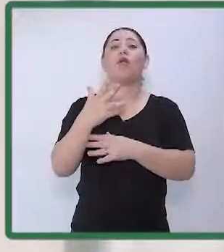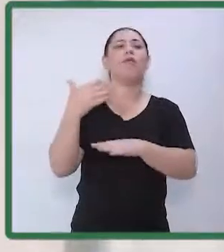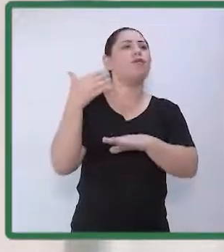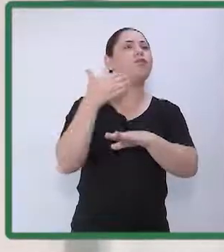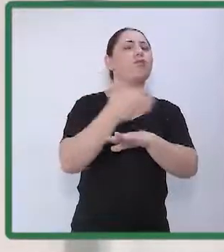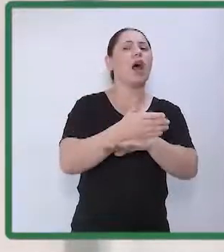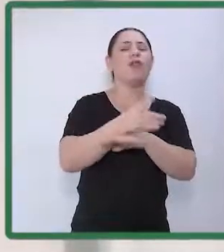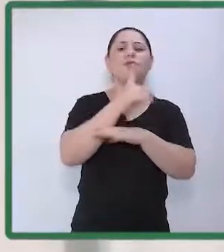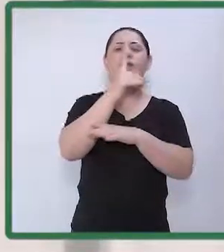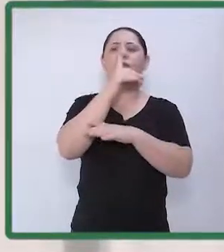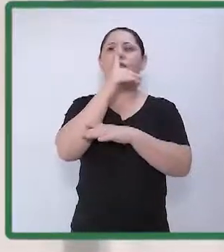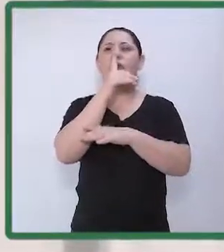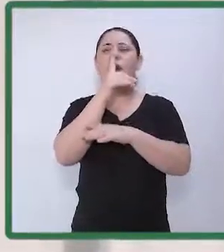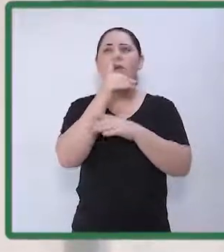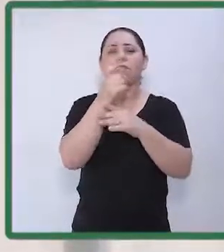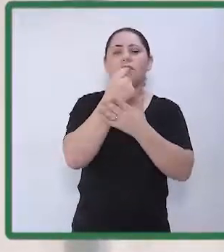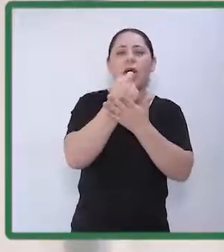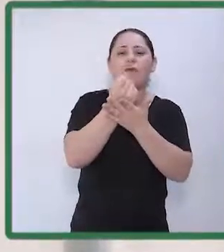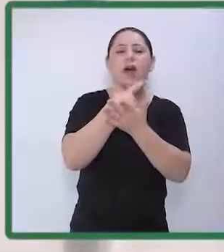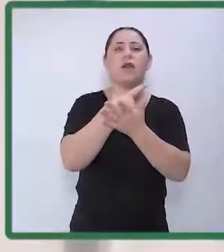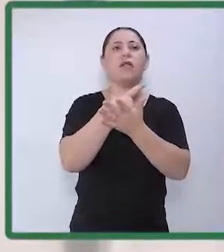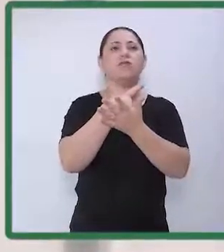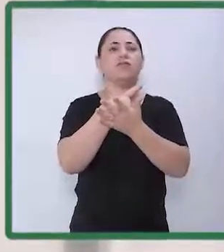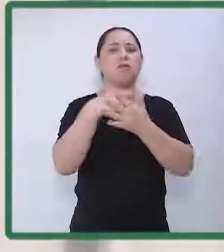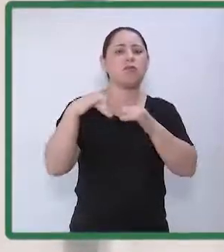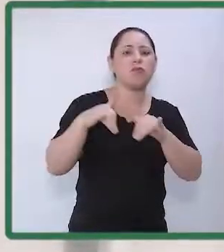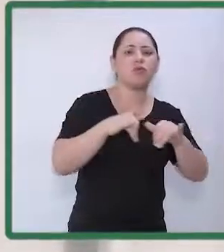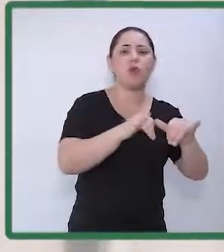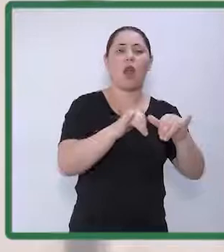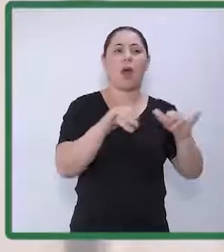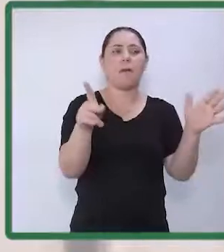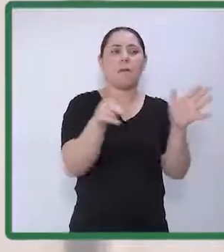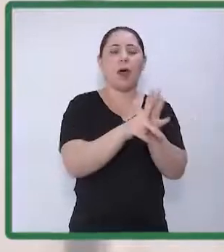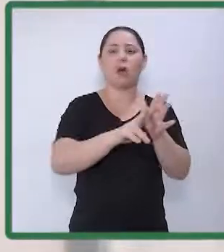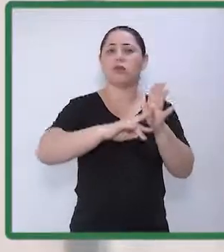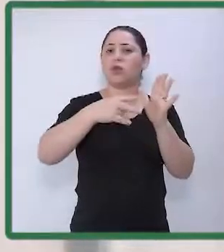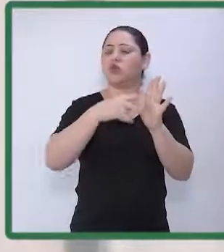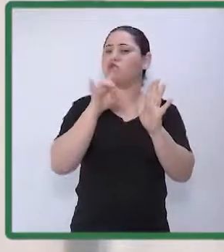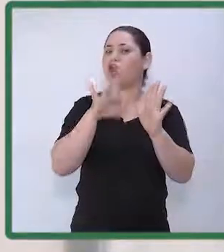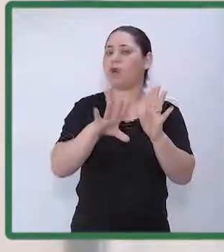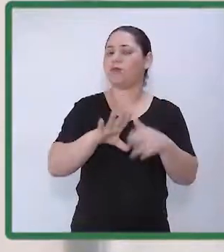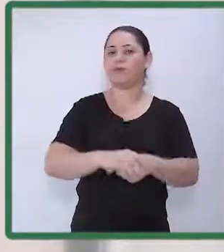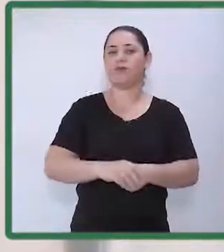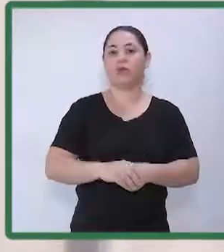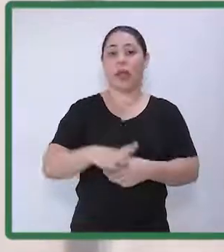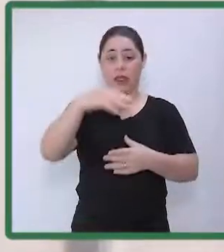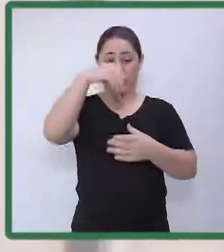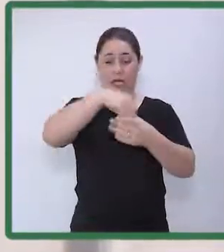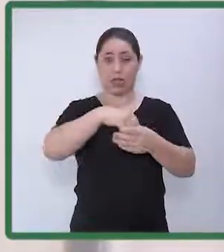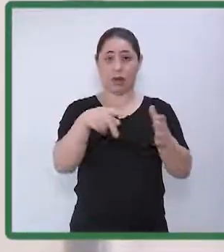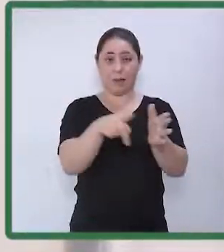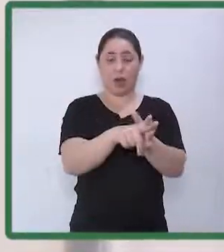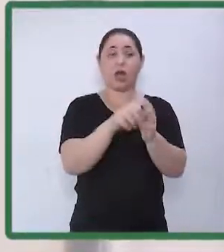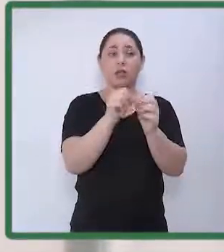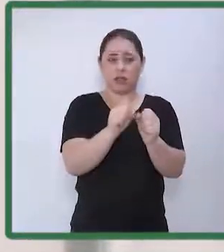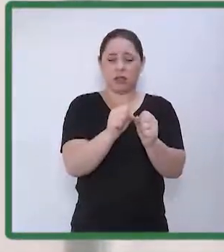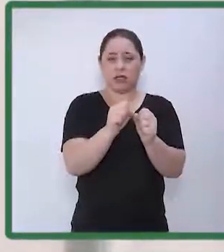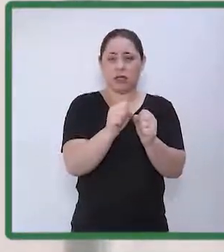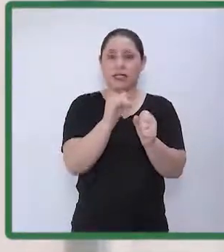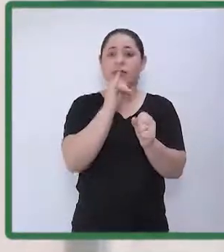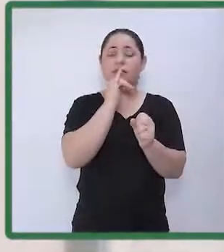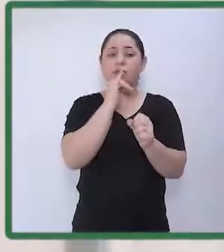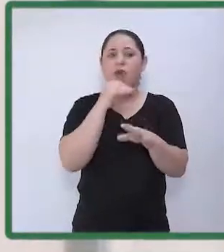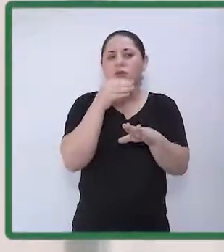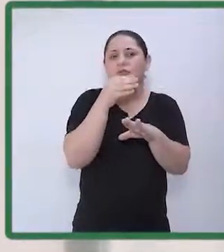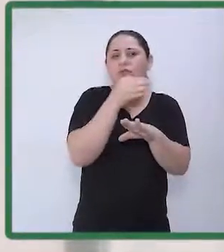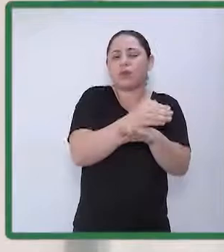numa farmácia, ou quando vai no supermercado, quer dizer, com uma finalidade. E dentro dessa finalidade, ela